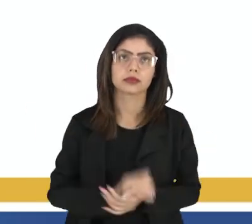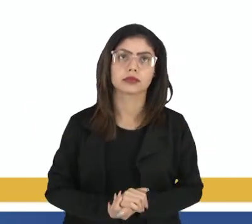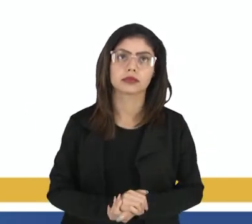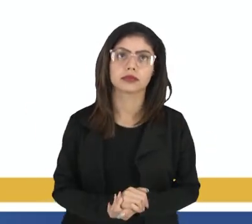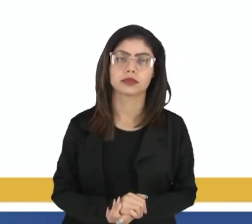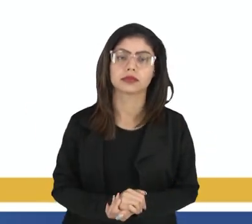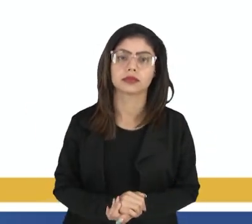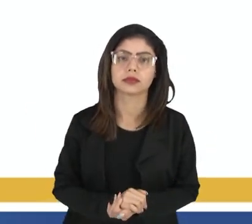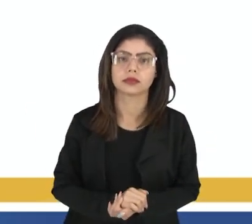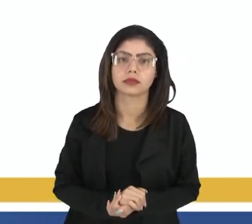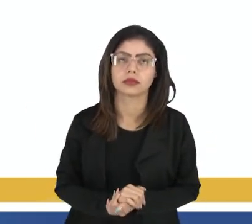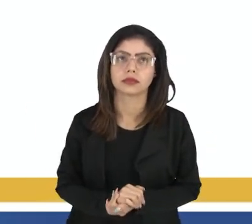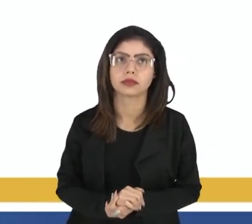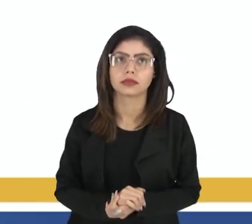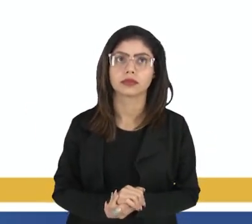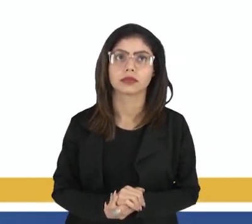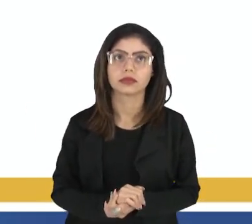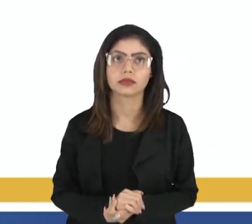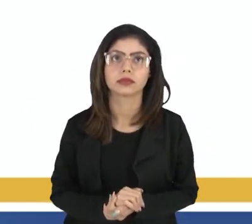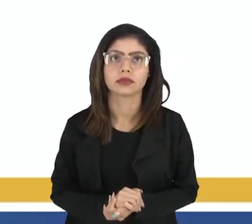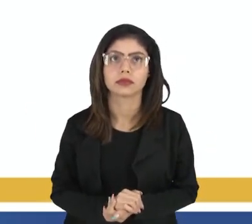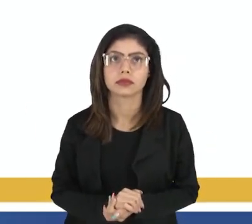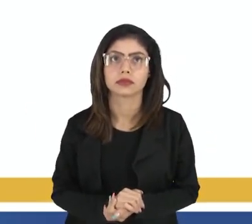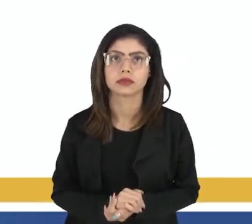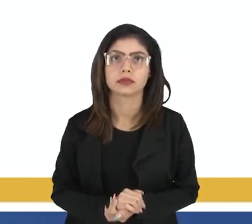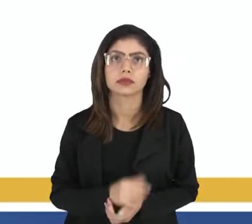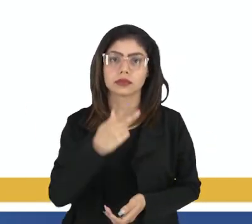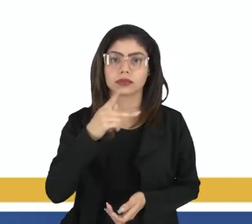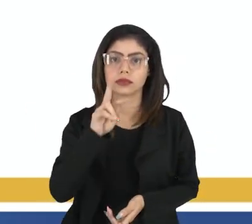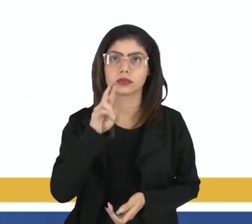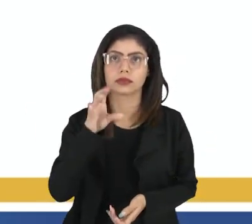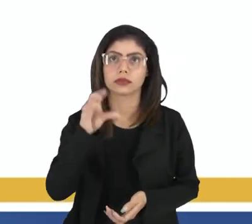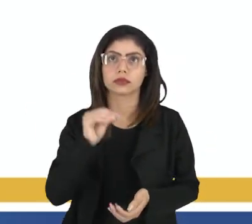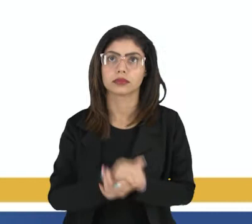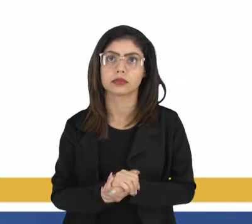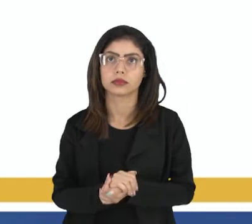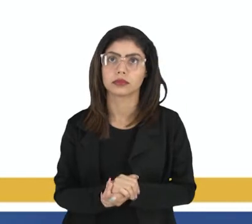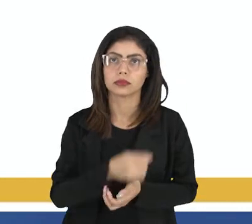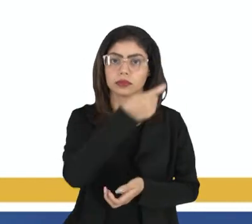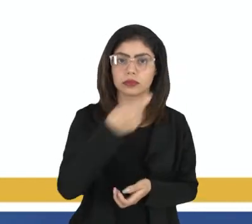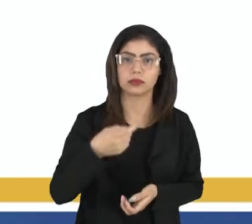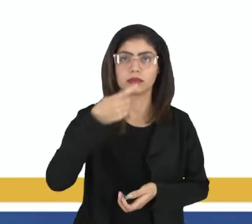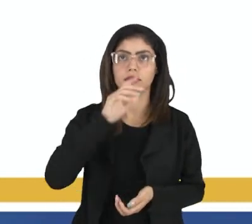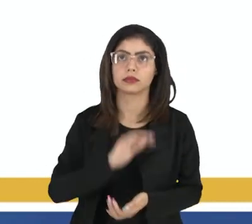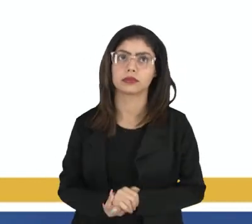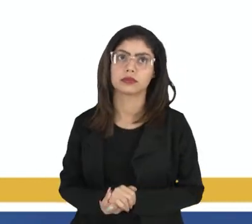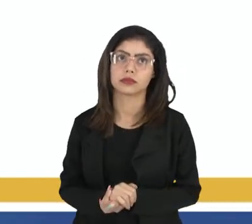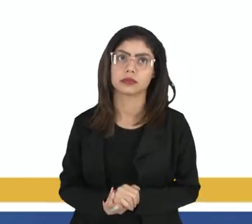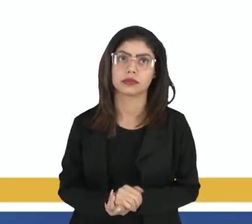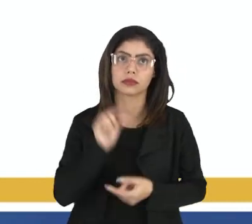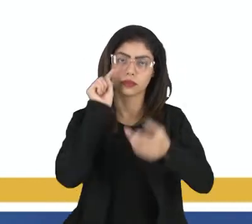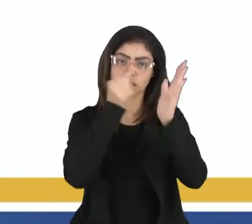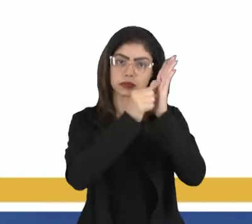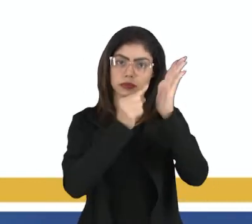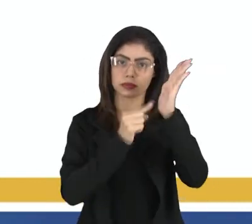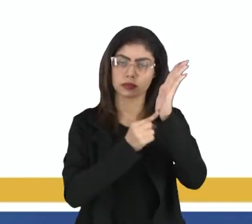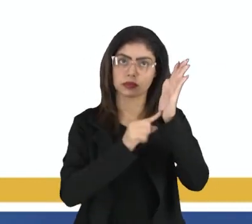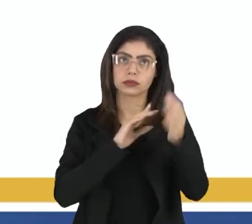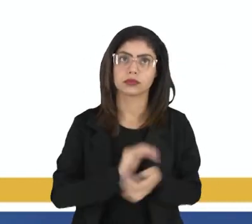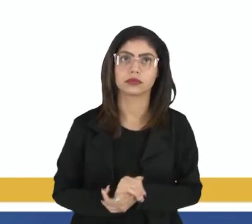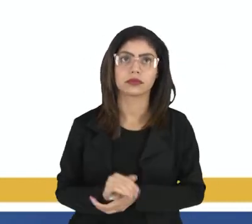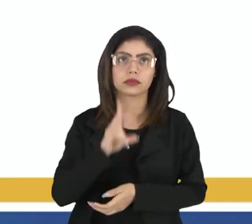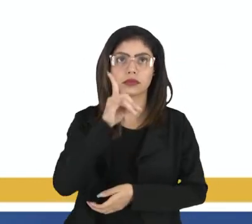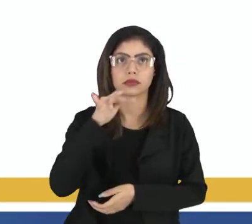Diferentes ou distintas. E a parábola intercepta no eixo x em que 2